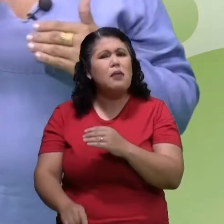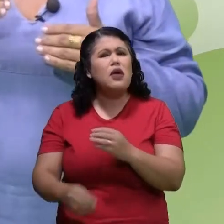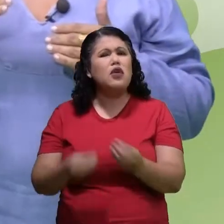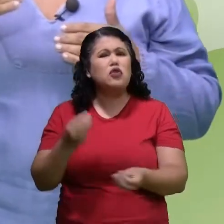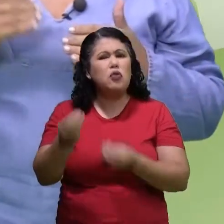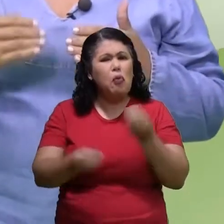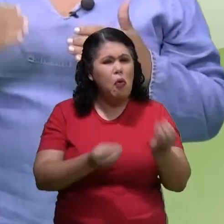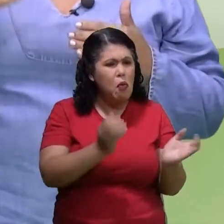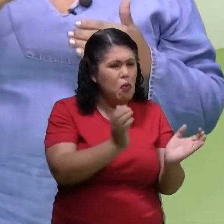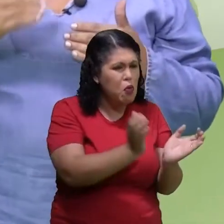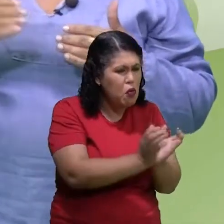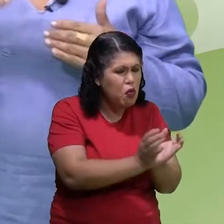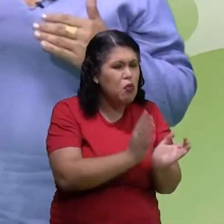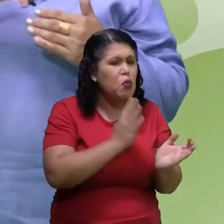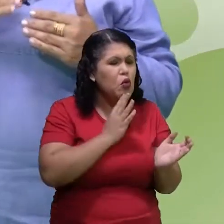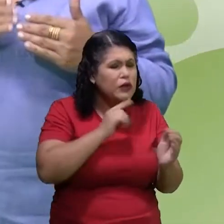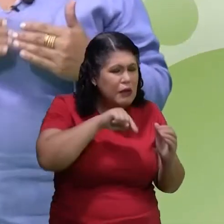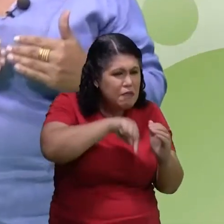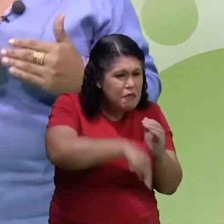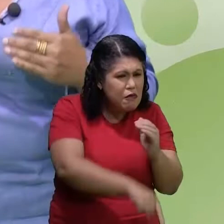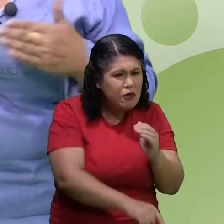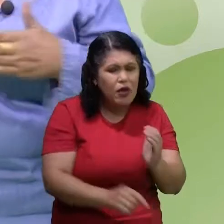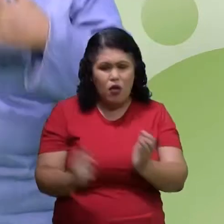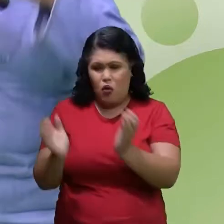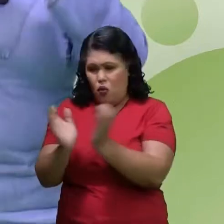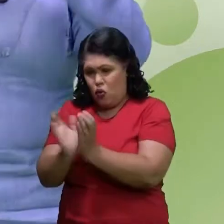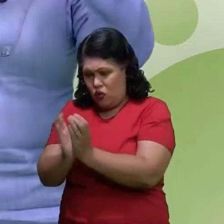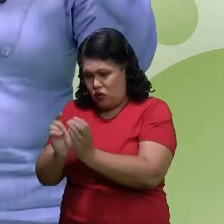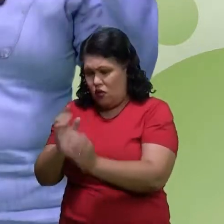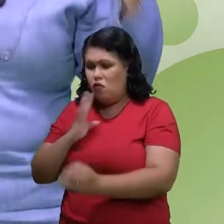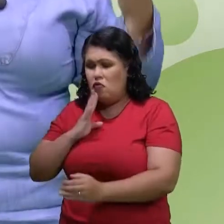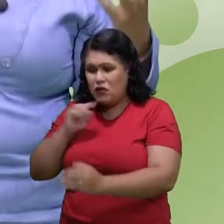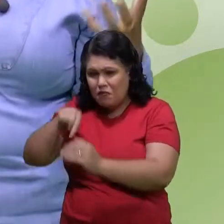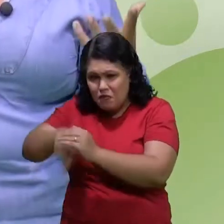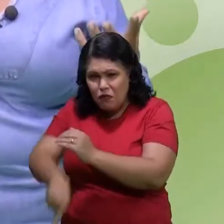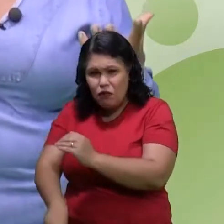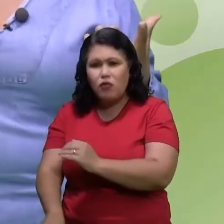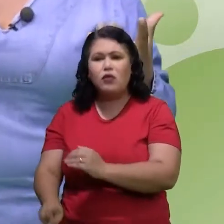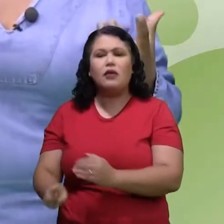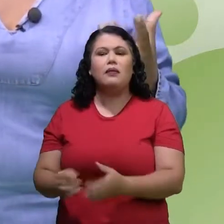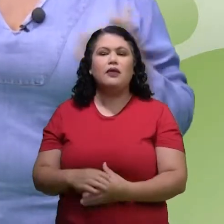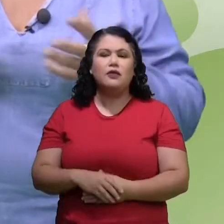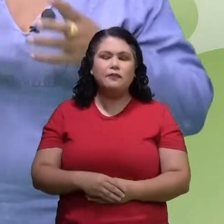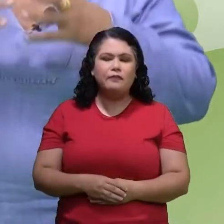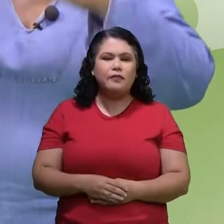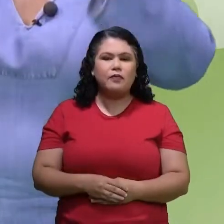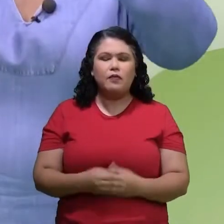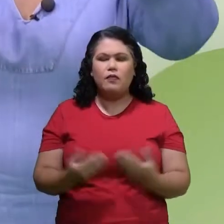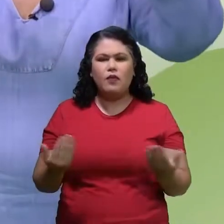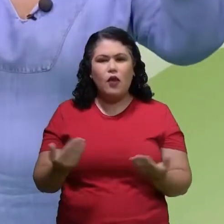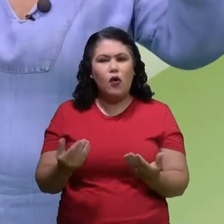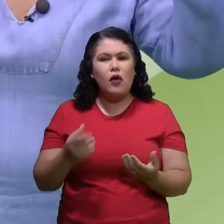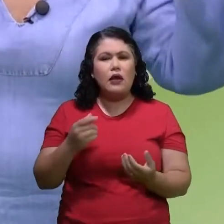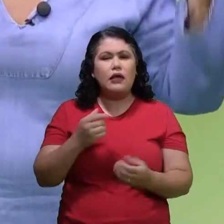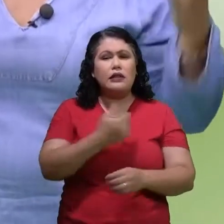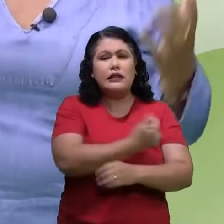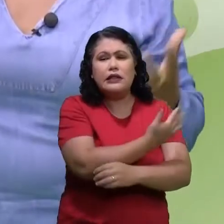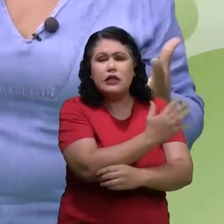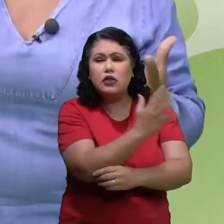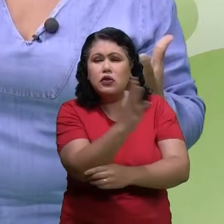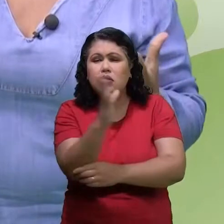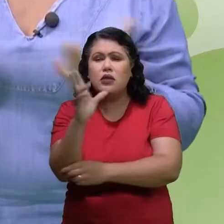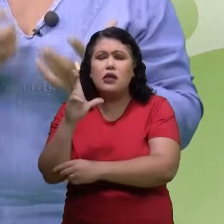e quais são os animais que são invertebrados nesse universo da natureza, né? Nessa coisa que temos